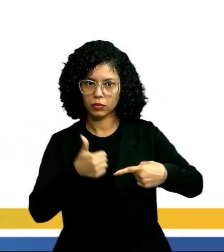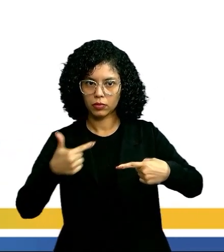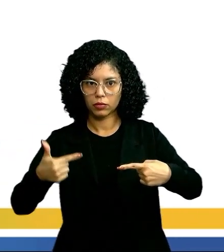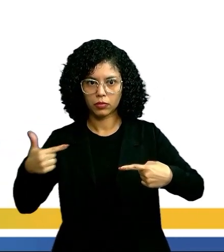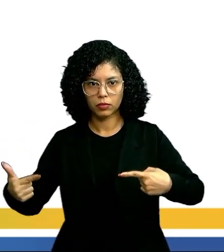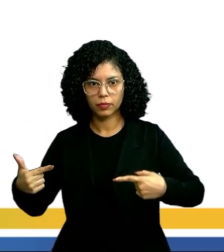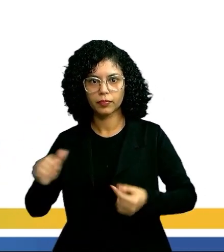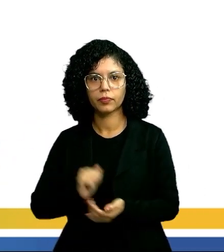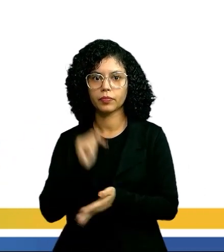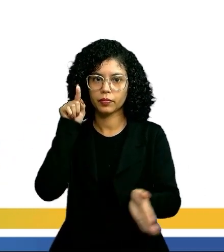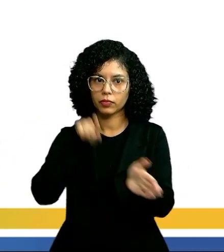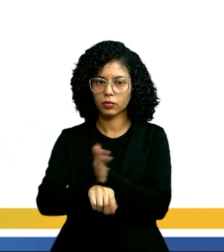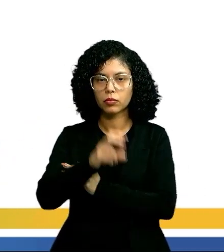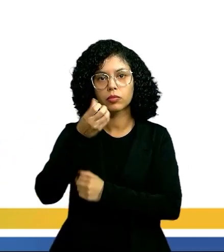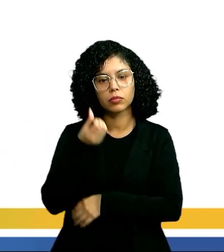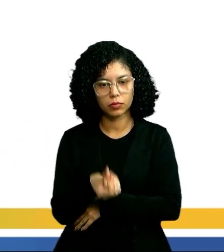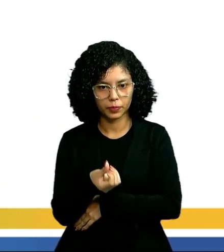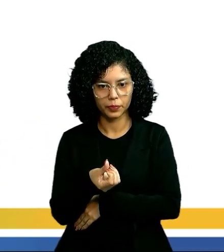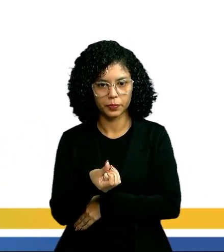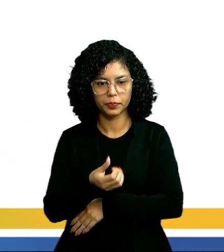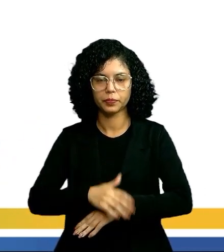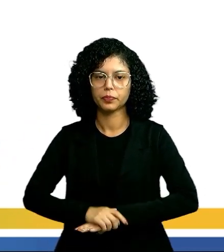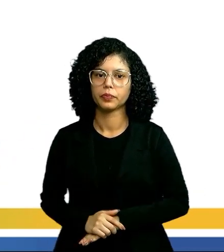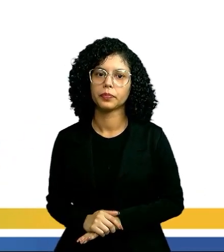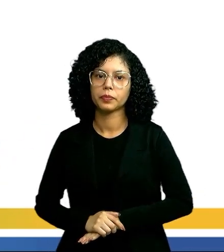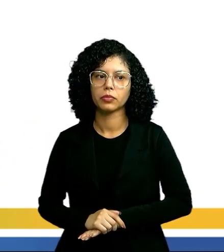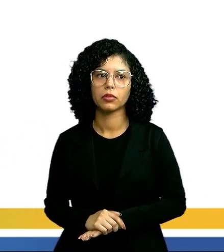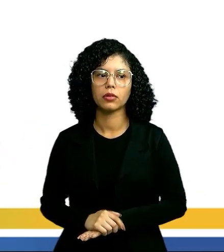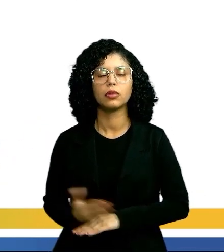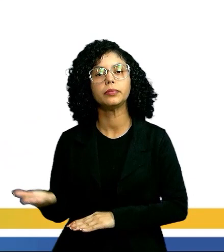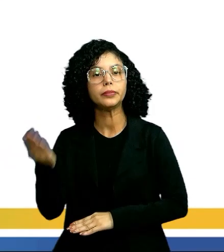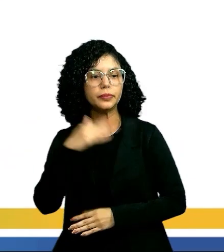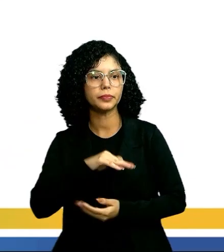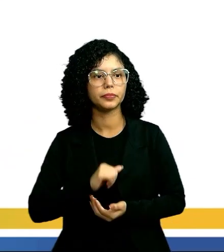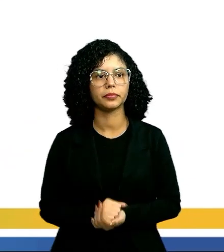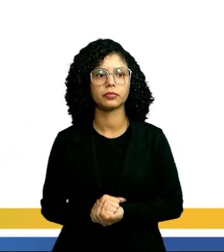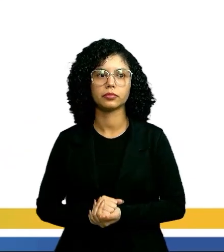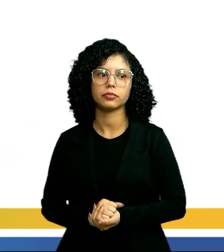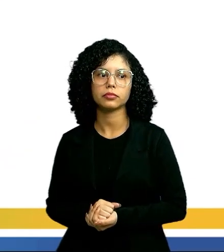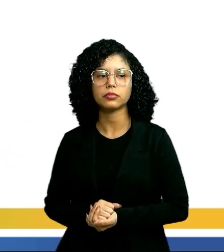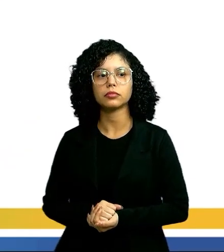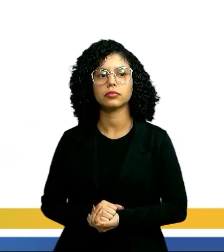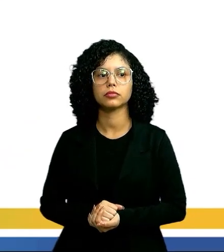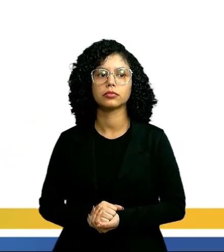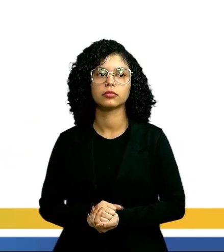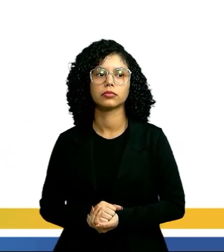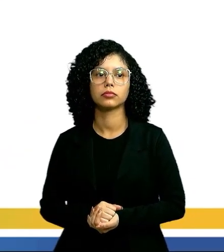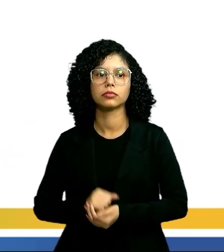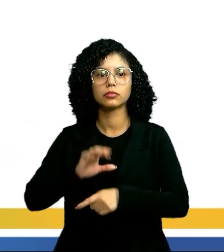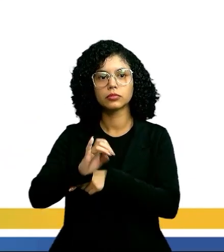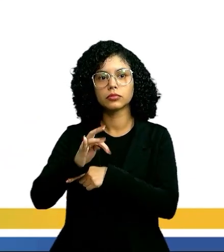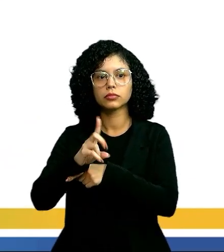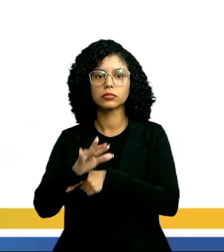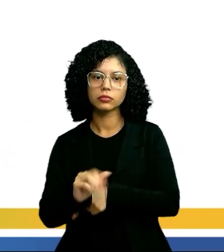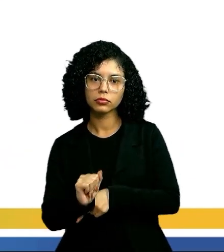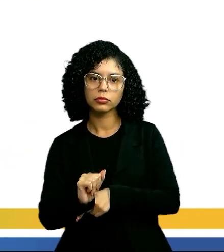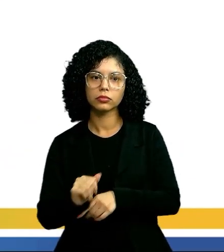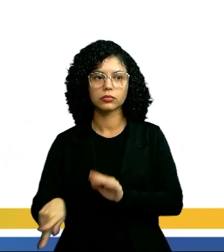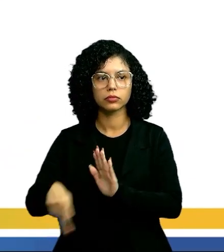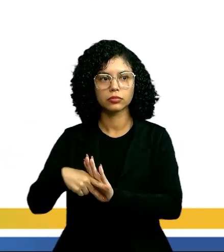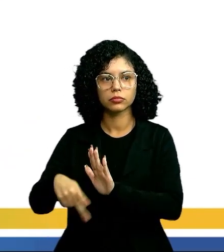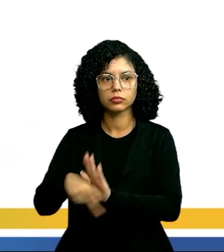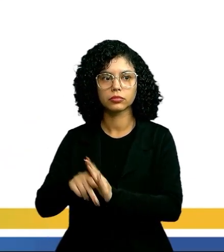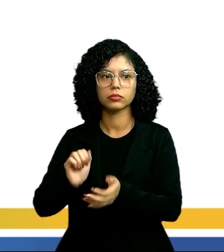página 122, questão número 6. Então, vamos lá. O estireno é um